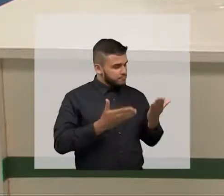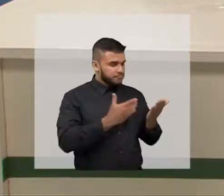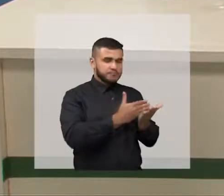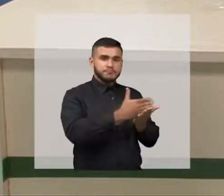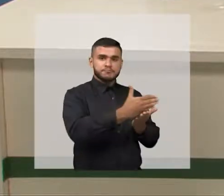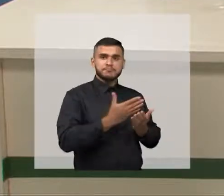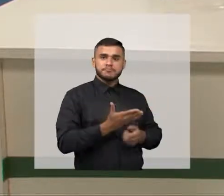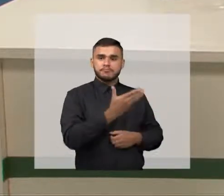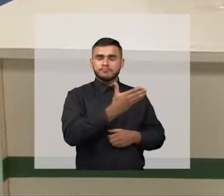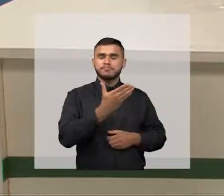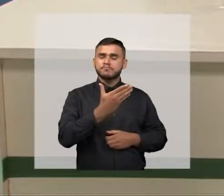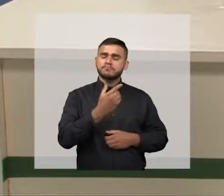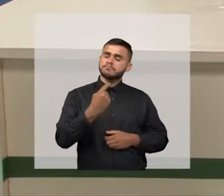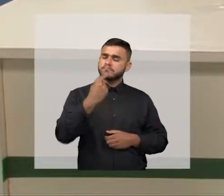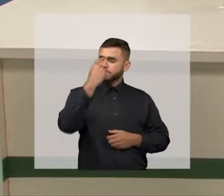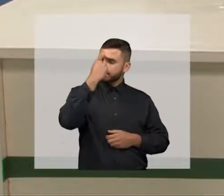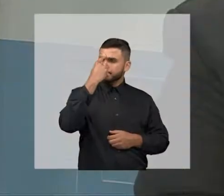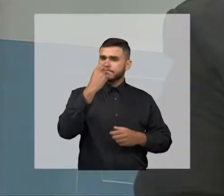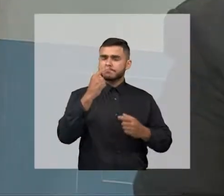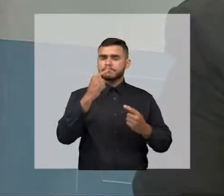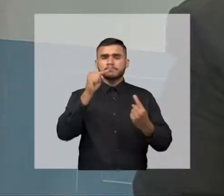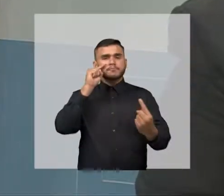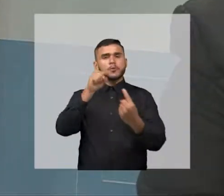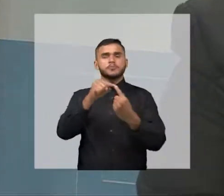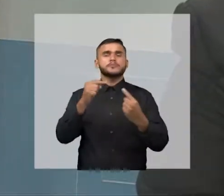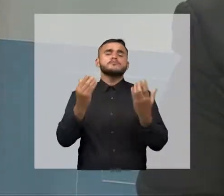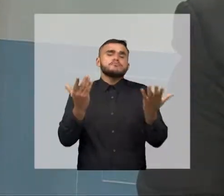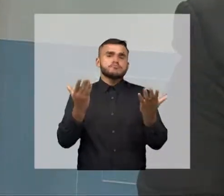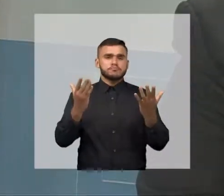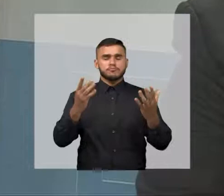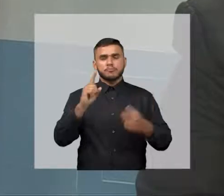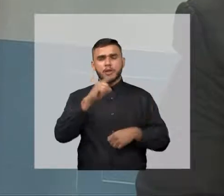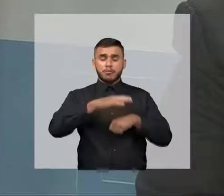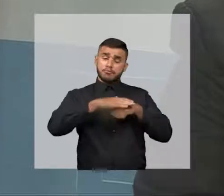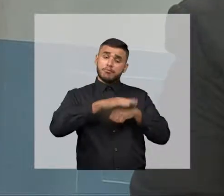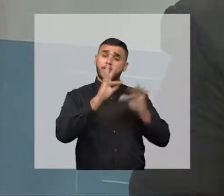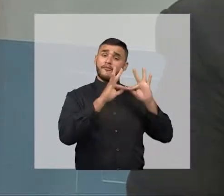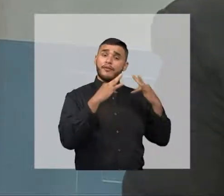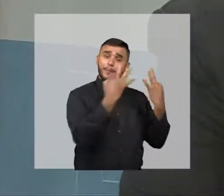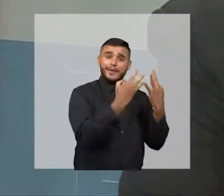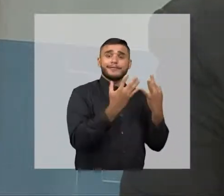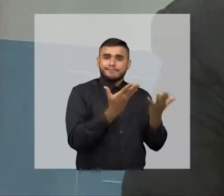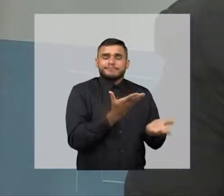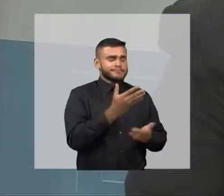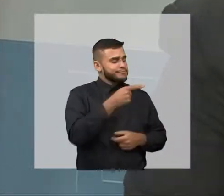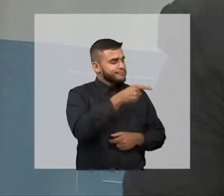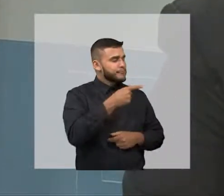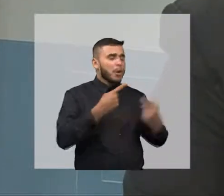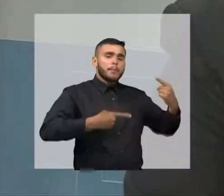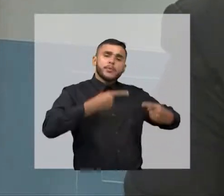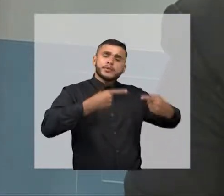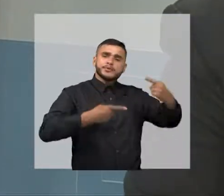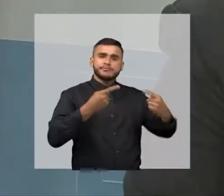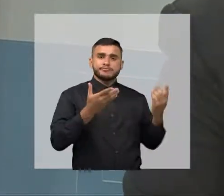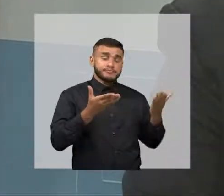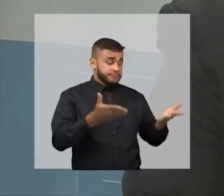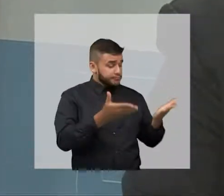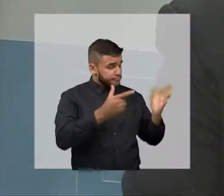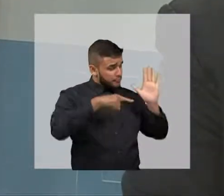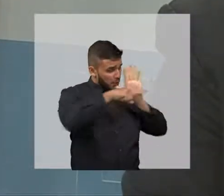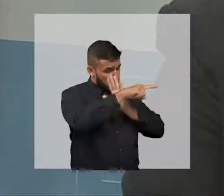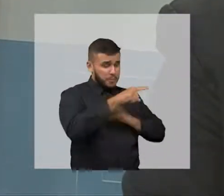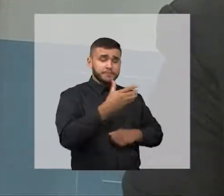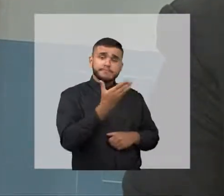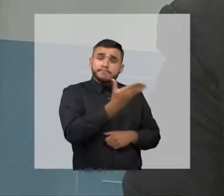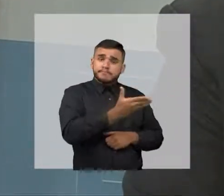do início do seu pensamento político? Eu acho que isso é uma questão assim, muito da formação, né, familiar, eu acho que é natural. E